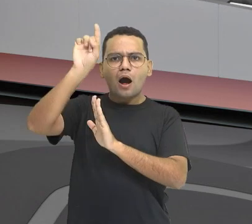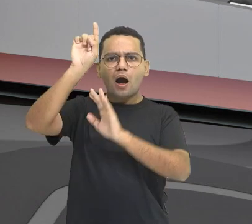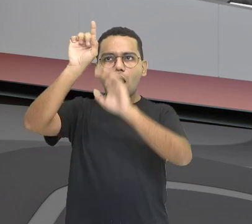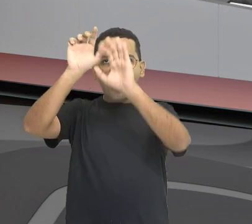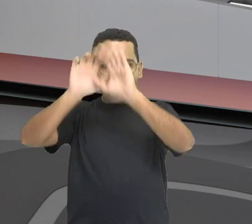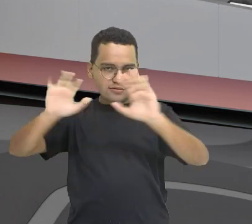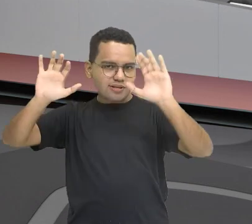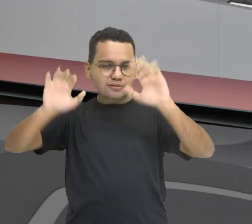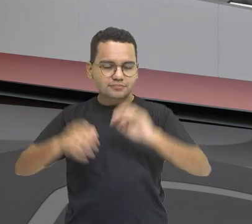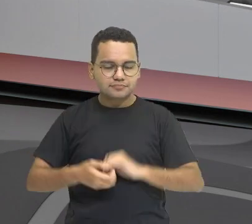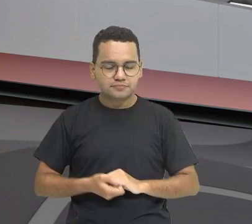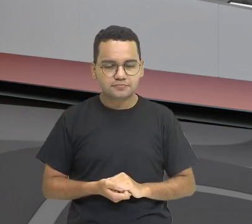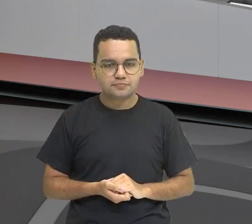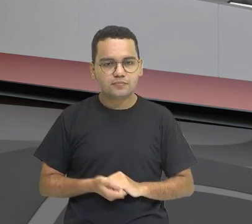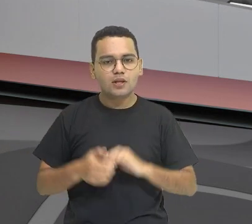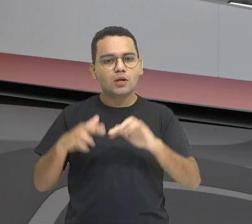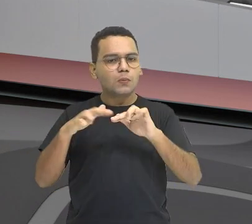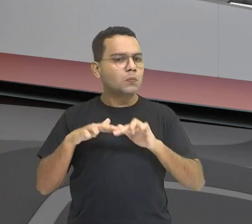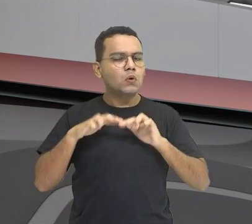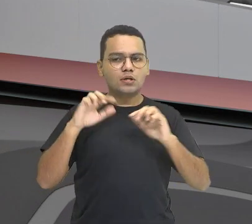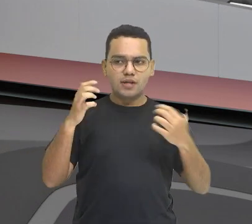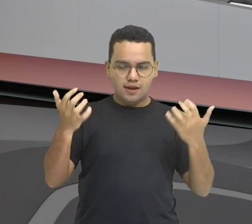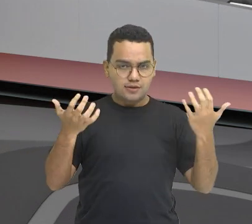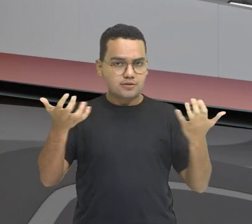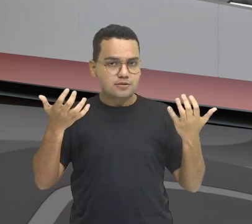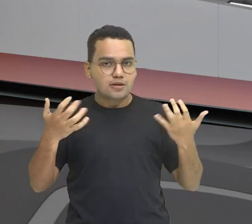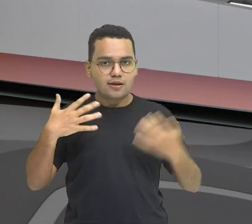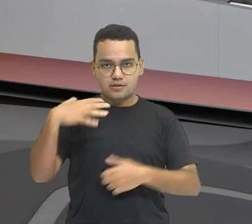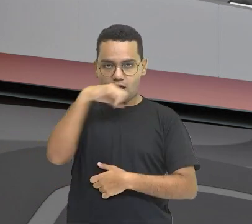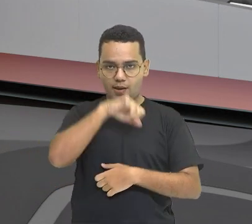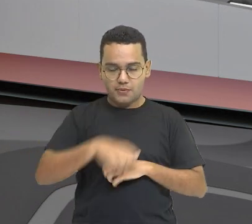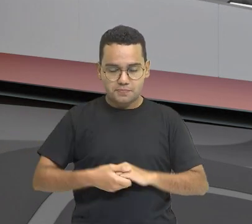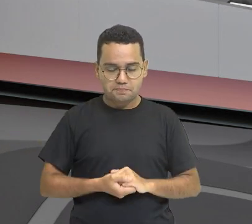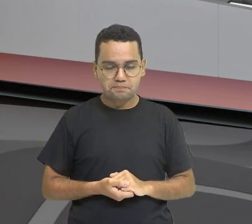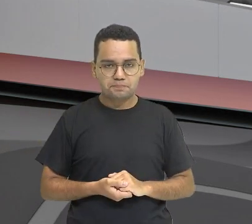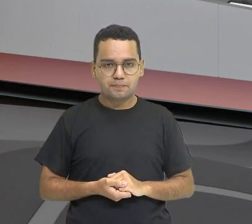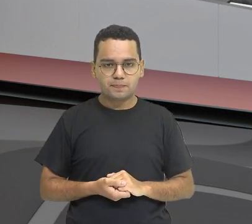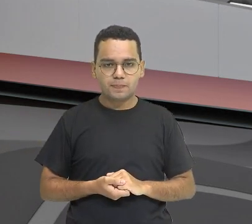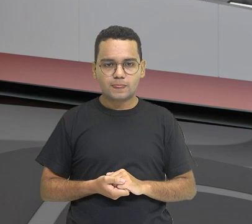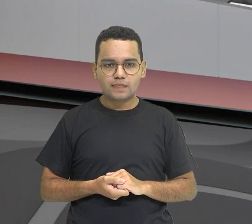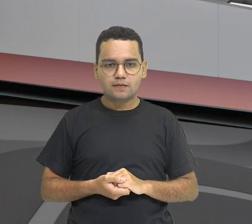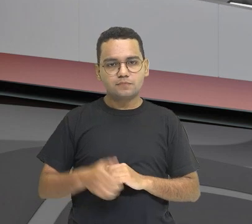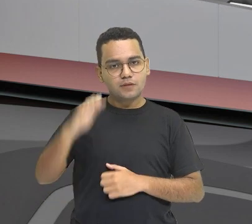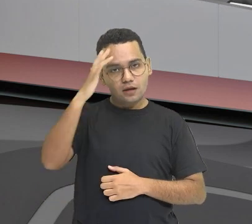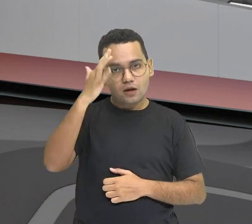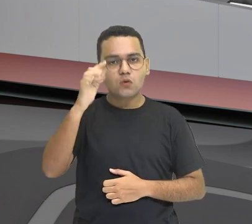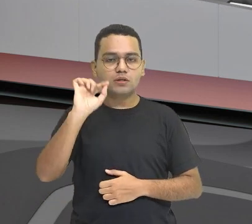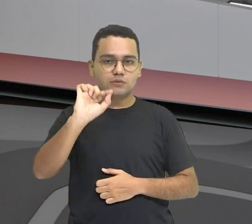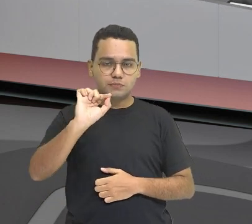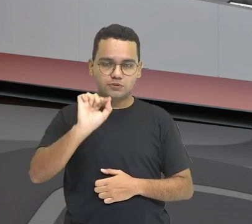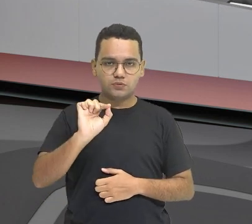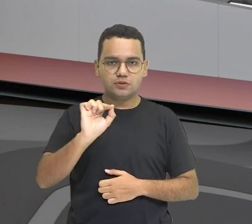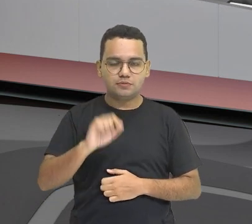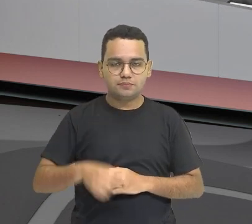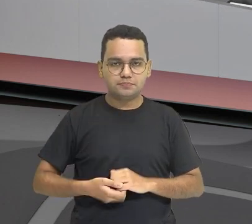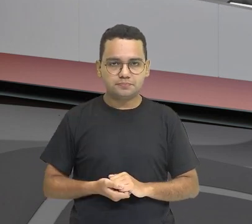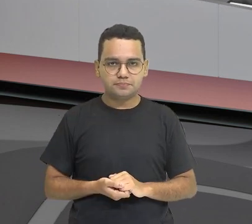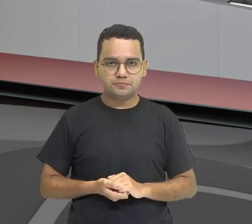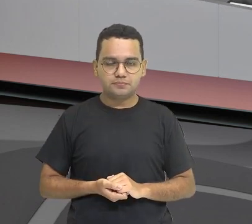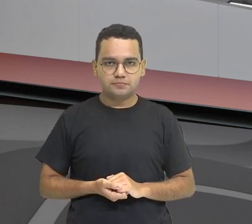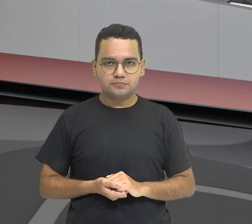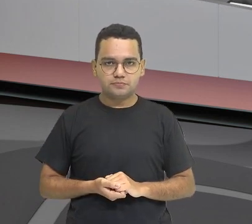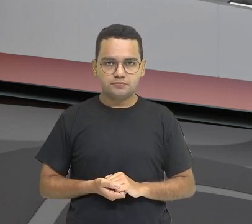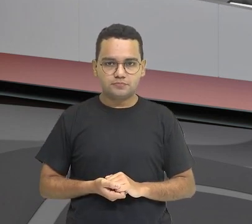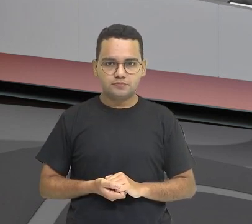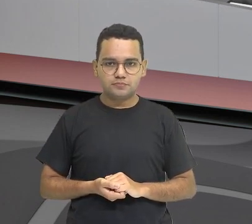certo? Então, a gente vai ter uma verdadeira corrida. Aí eu quero que vocês entendam que essa corrida espacial também era muito utilizada, turma, porque ela